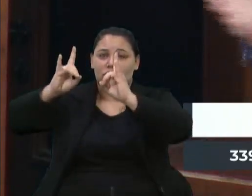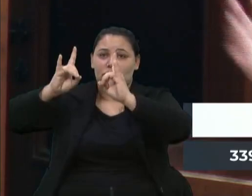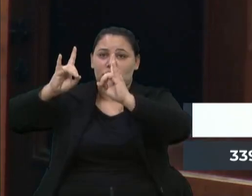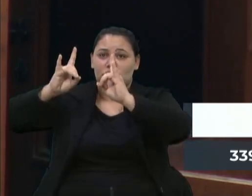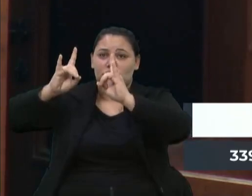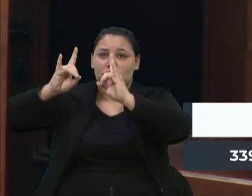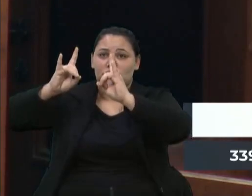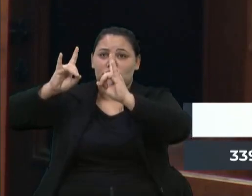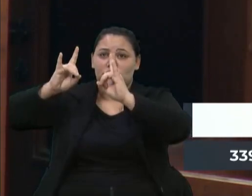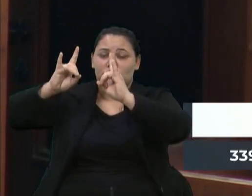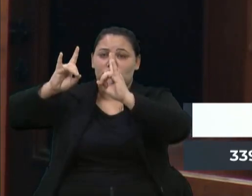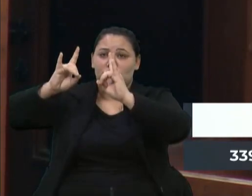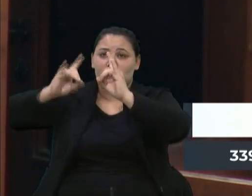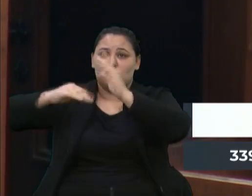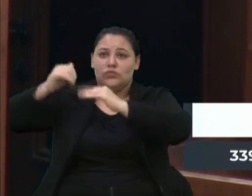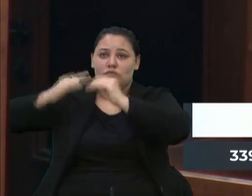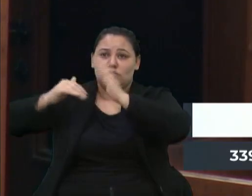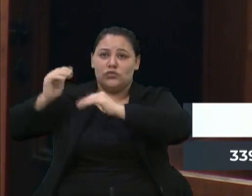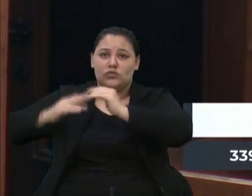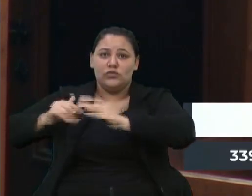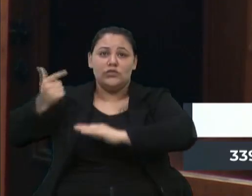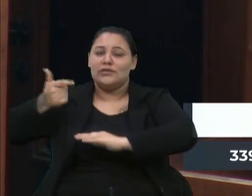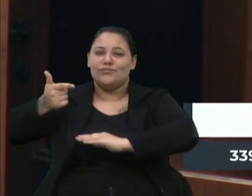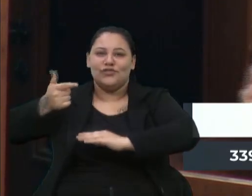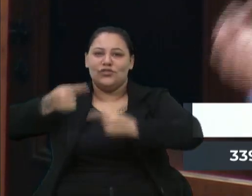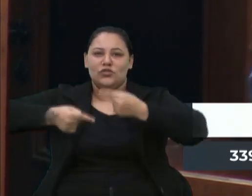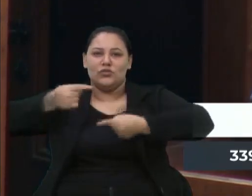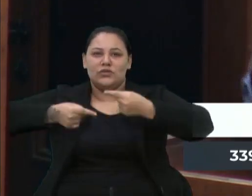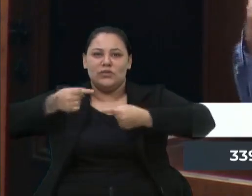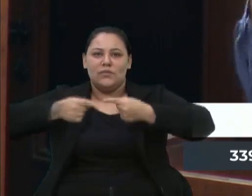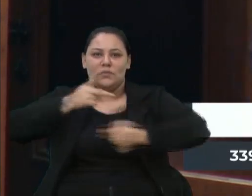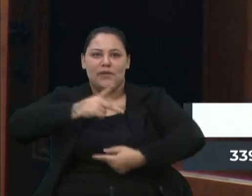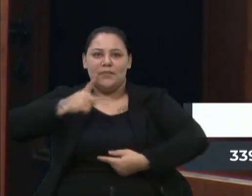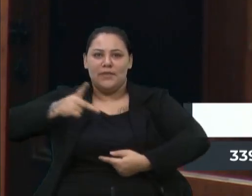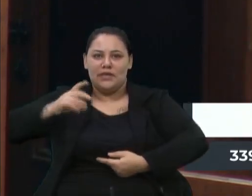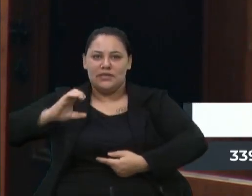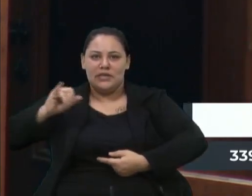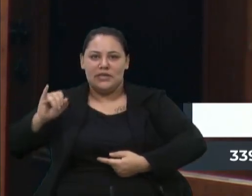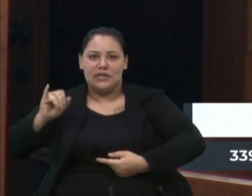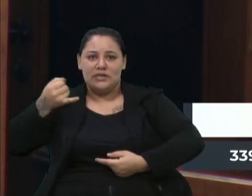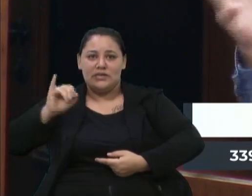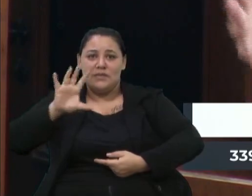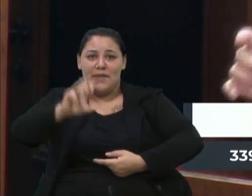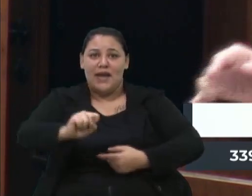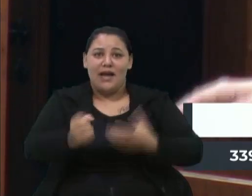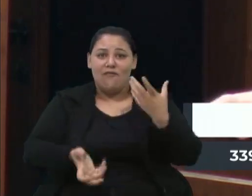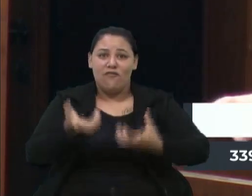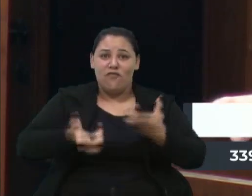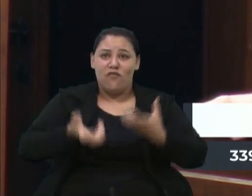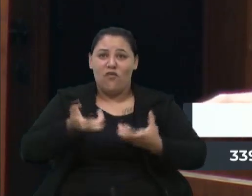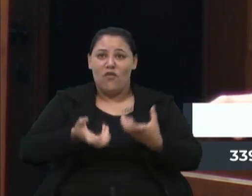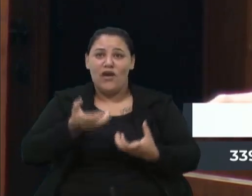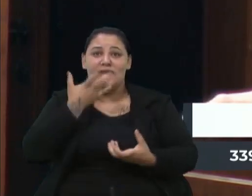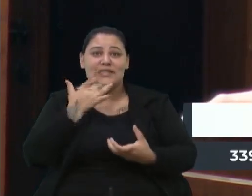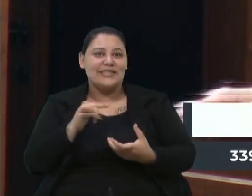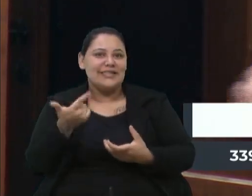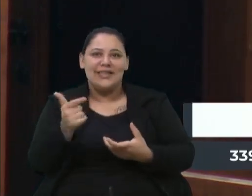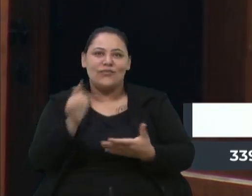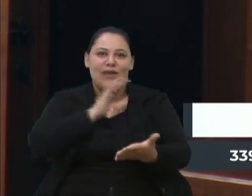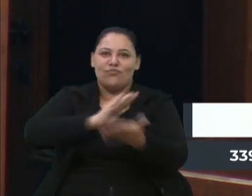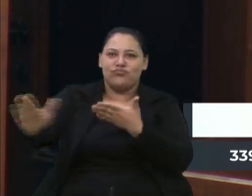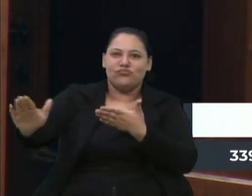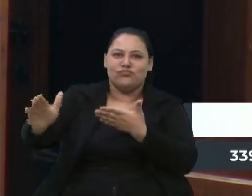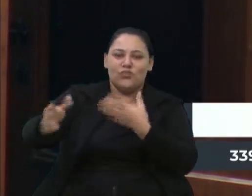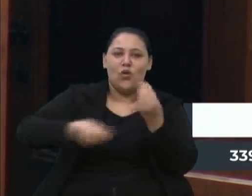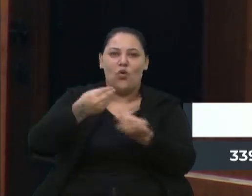não se discutir a BPC aí são escolas que se pegarem fogo as crianças não tem por onde sair então